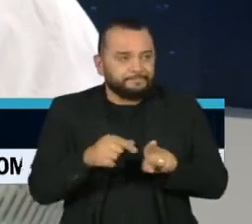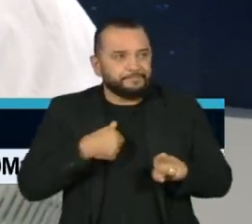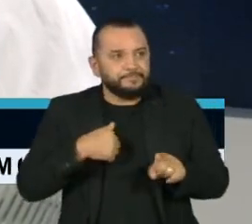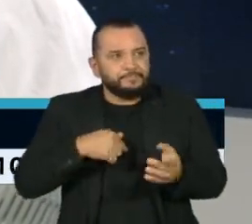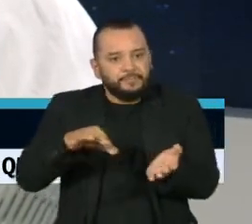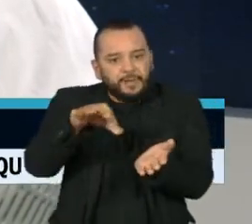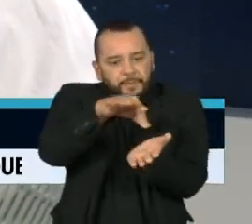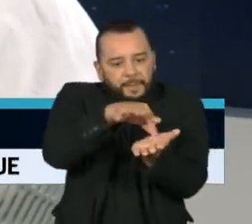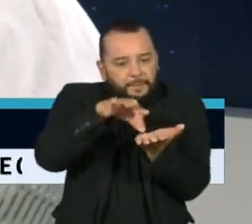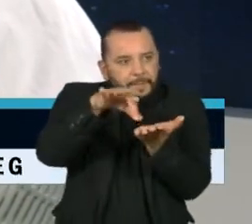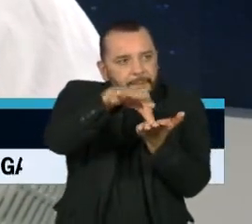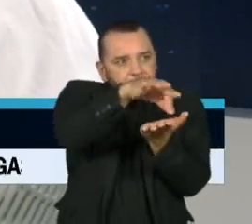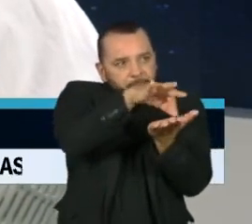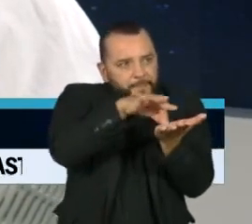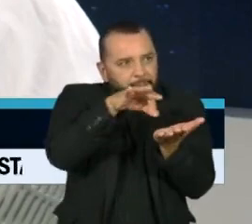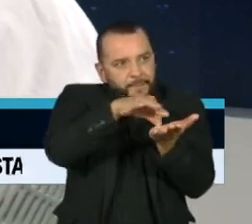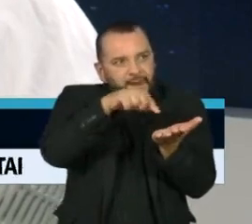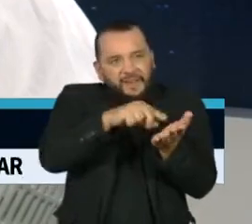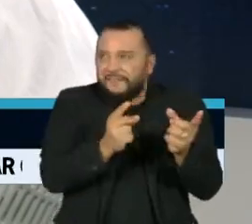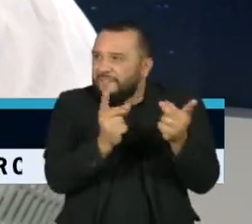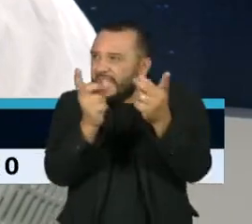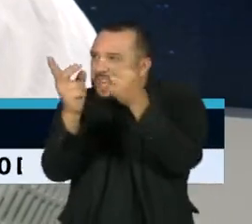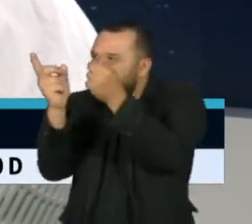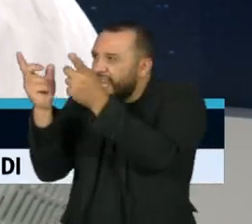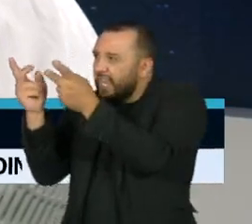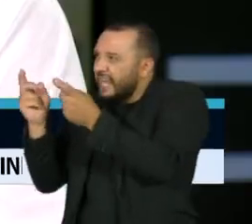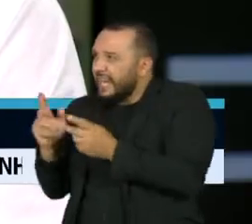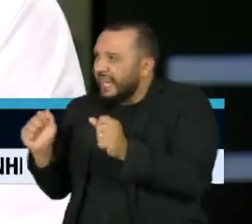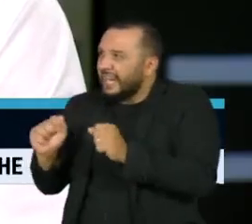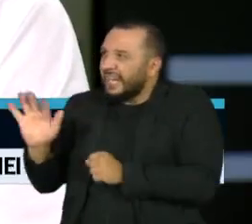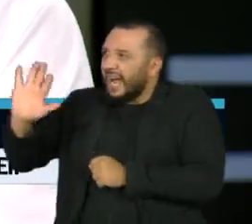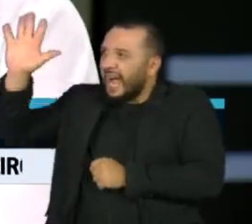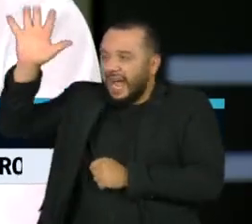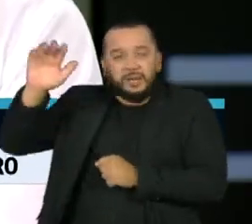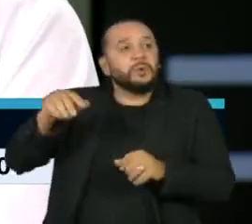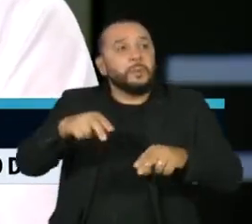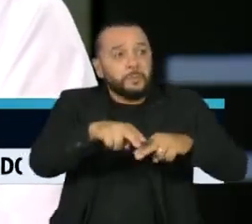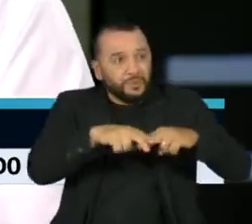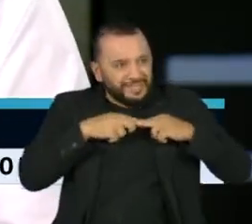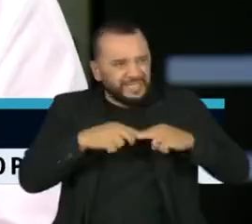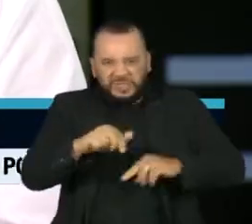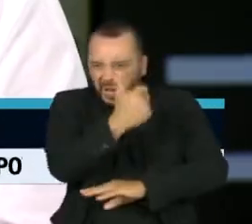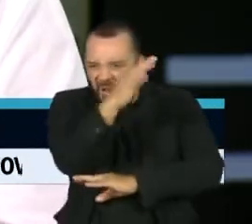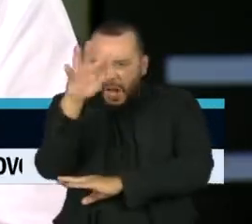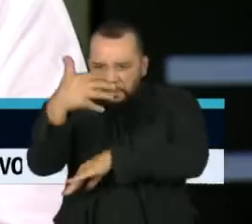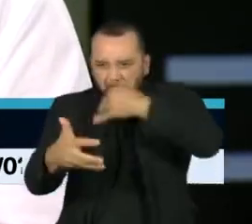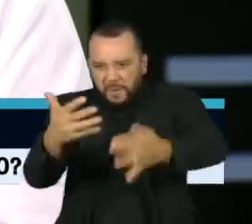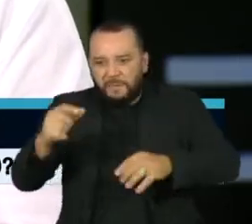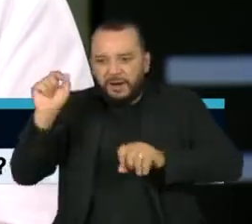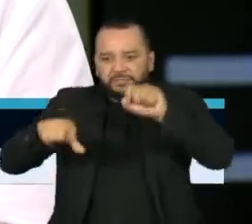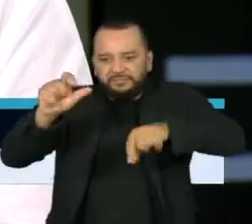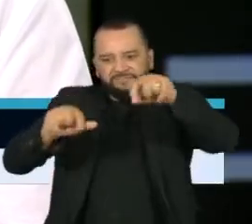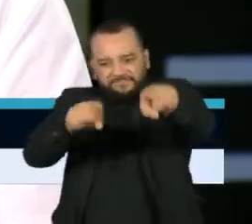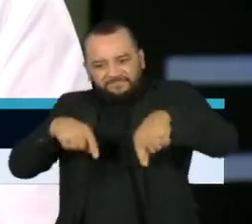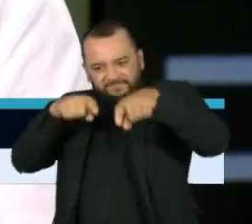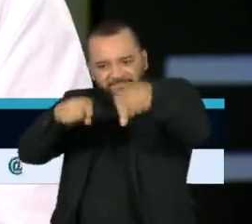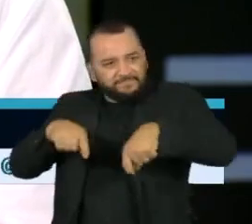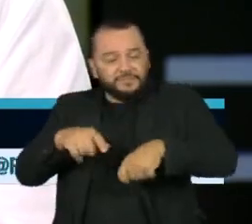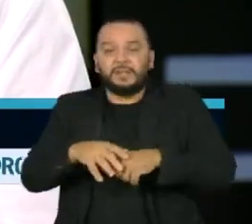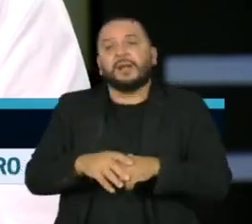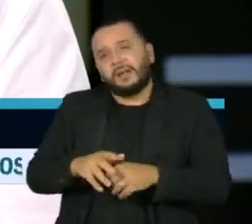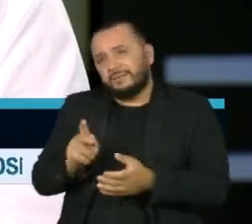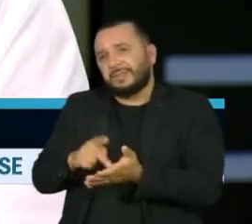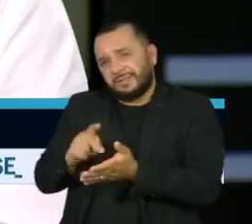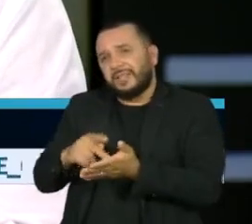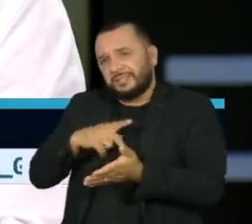tem incentivado a abertura de novas áreas na Amazônia? Olha, em parte sim, ainda que hoje a gente tem um movimento muito bom